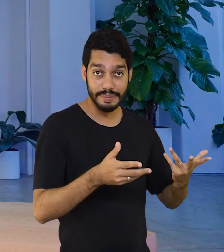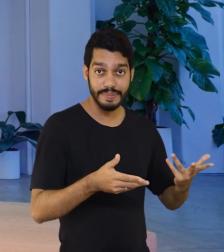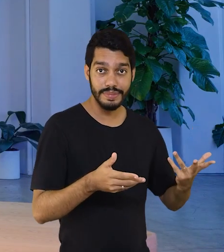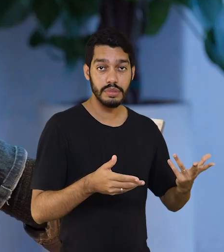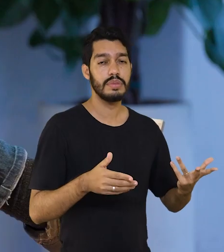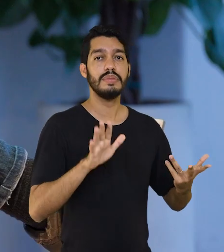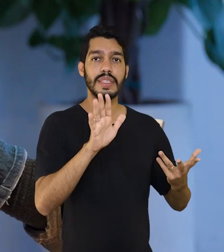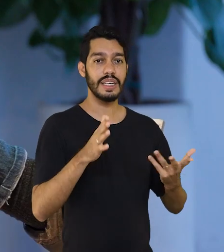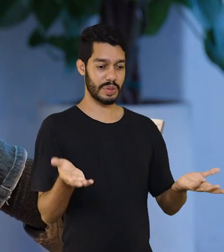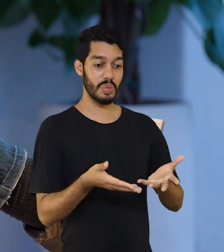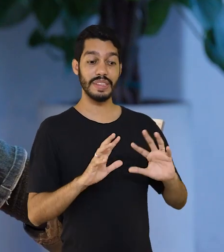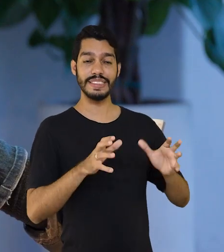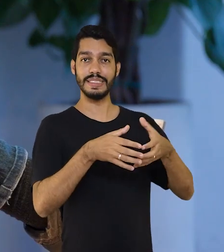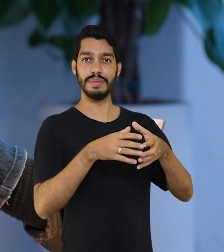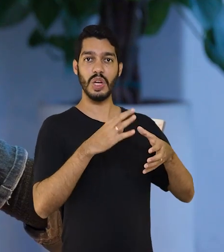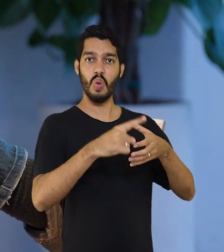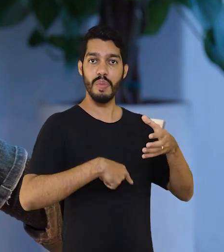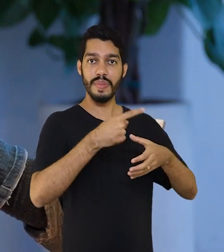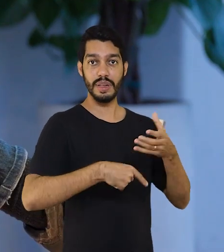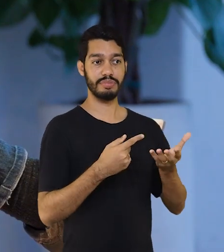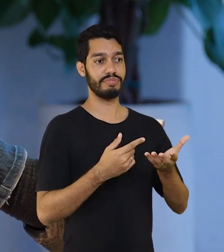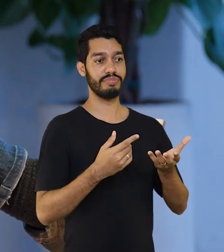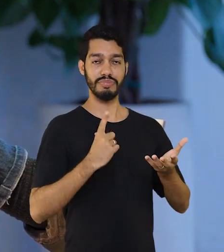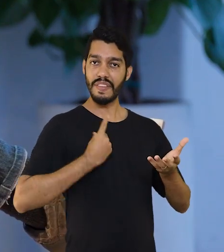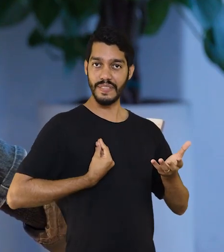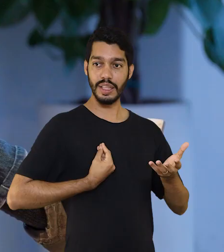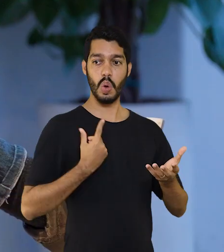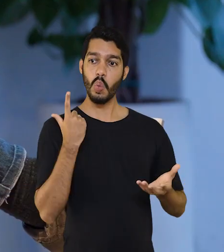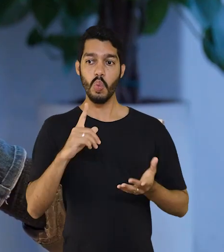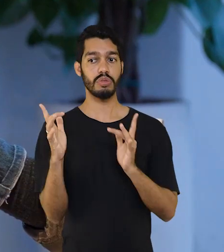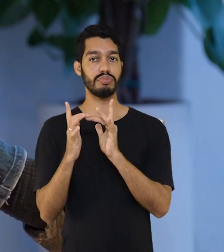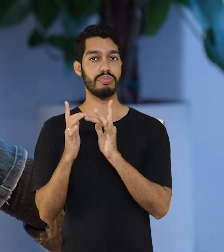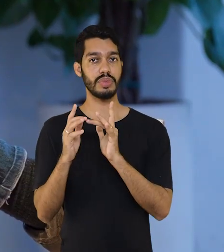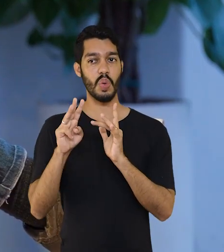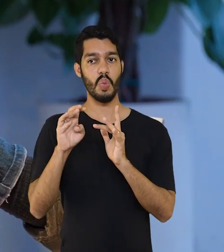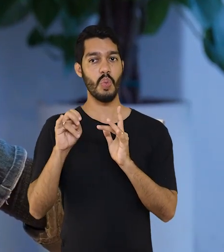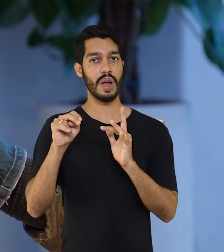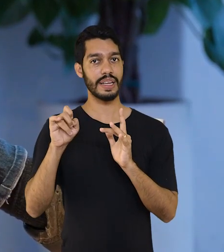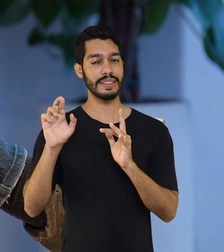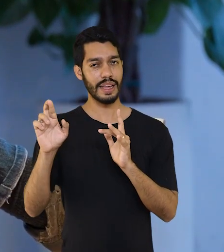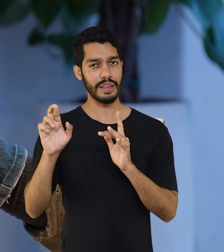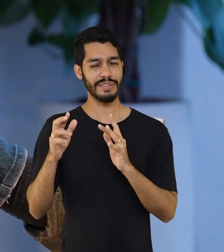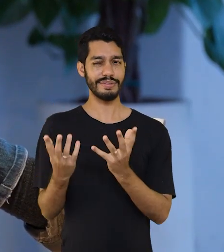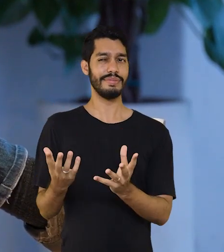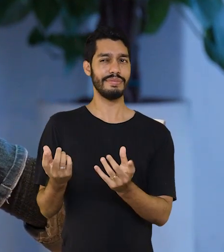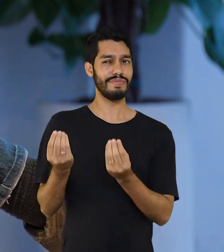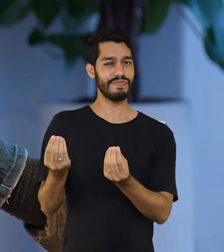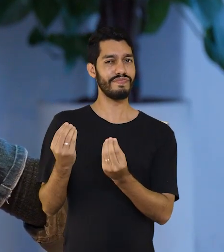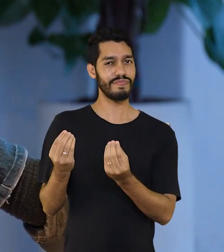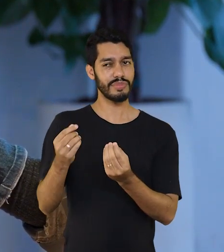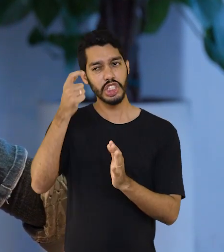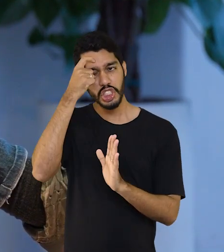validação, quando um time global conhece a Winning pela primeira vez, fala assim, poxa, uma inteligência artificial